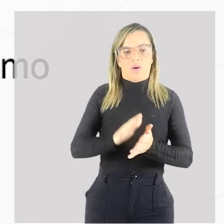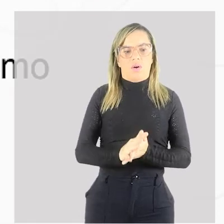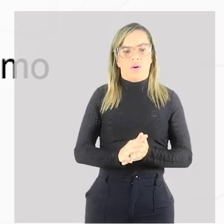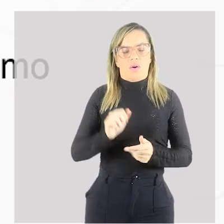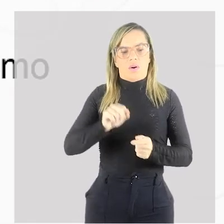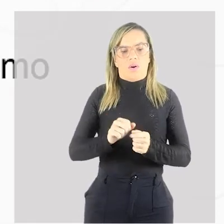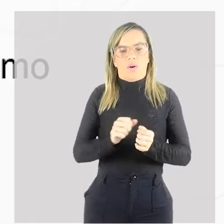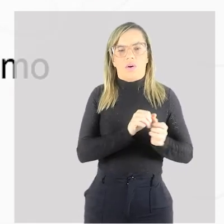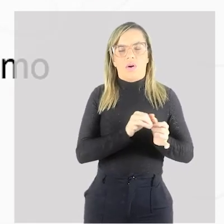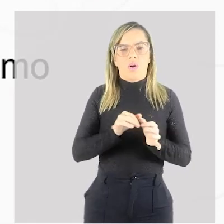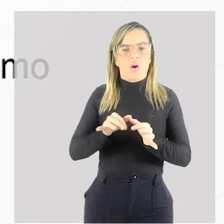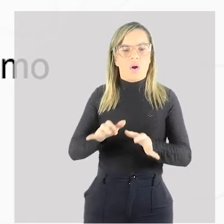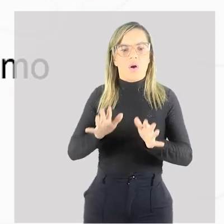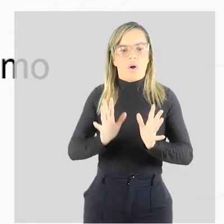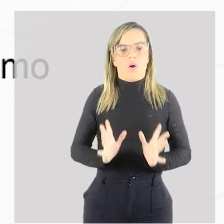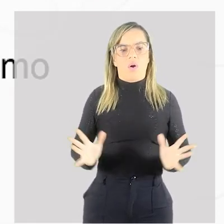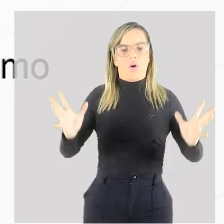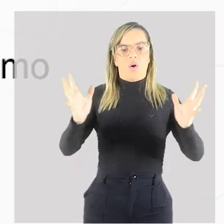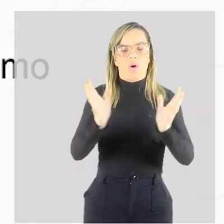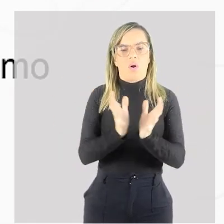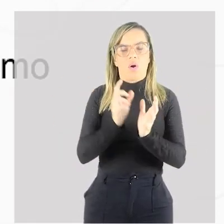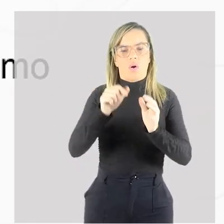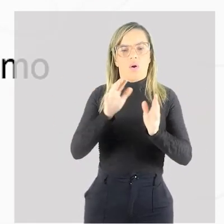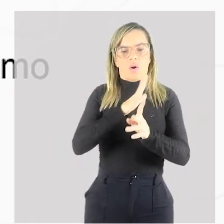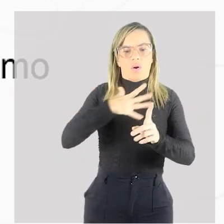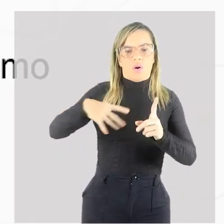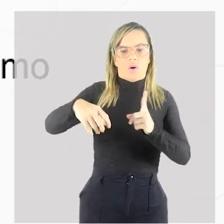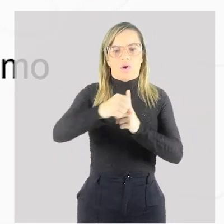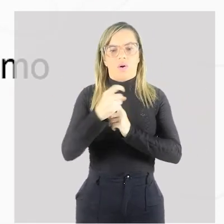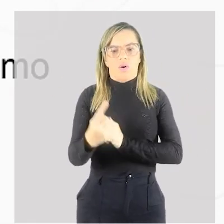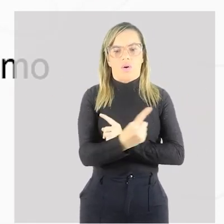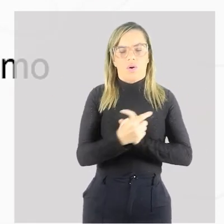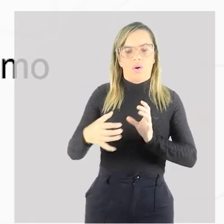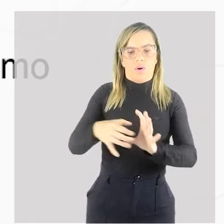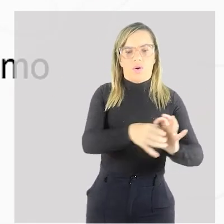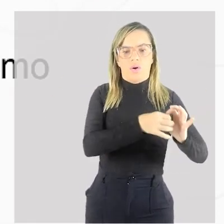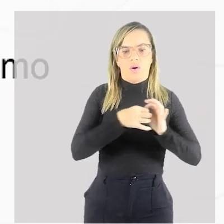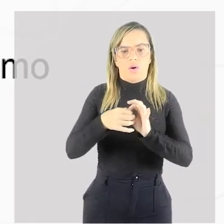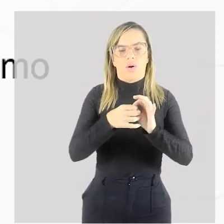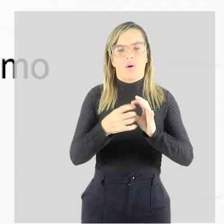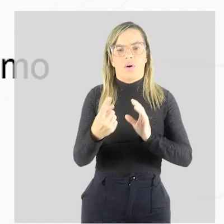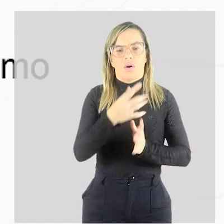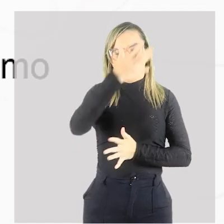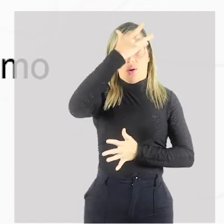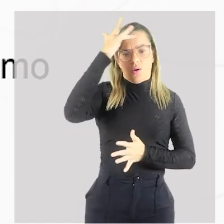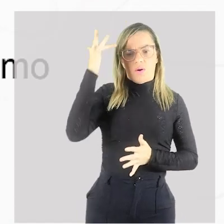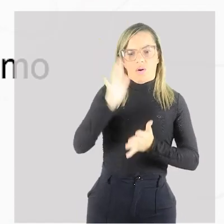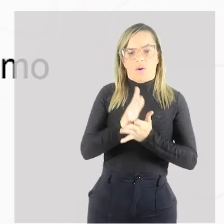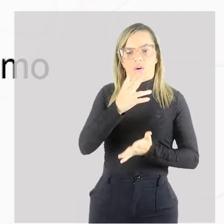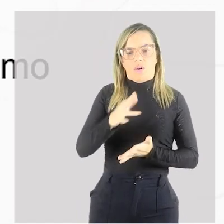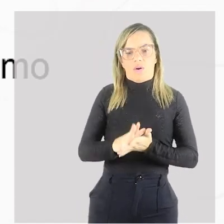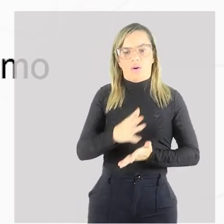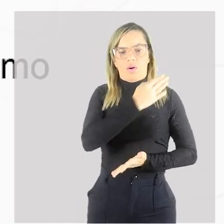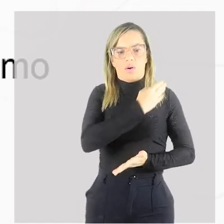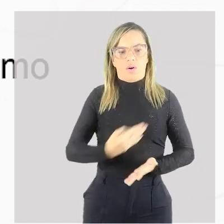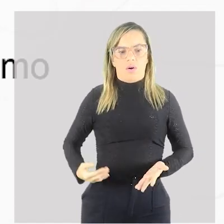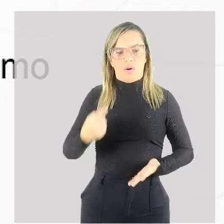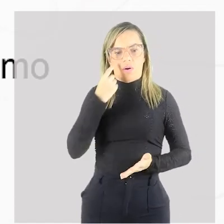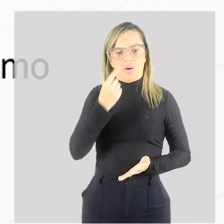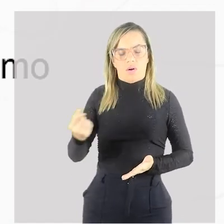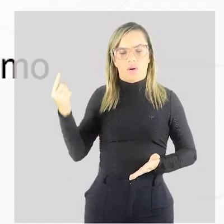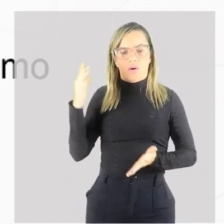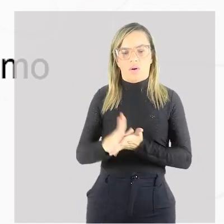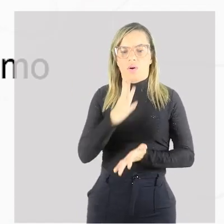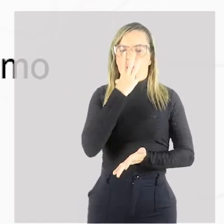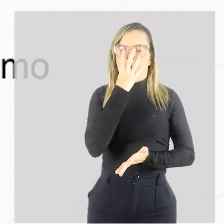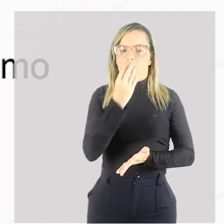multidão, assim unida numa só pessoa, se chama o Estado, da obra O Leviatã, de Thomas